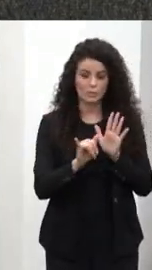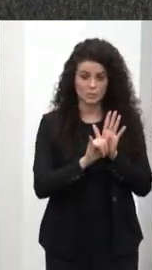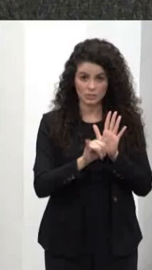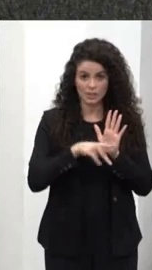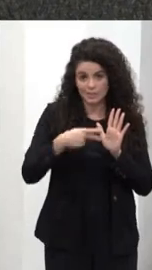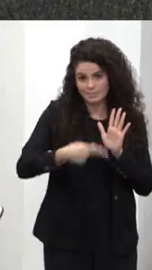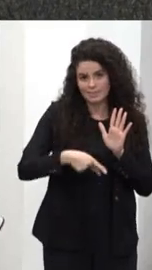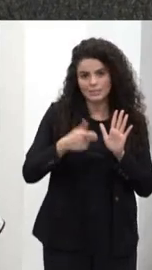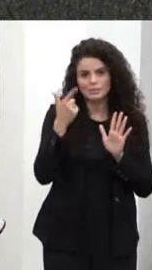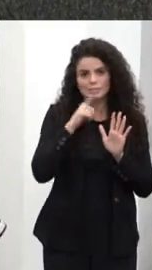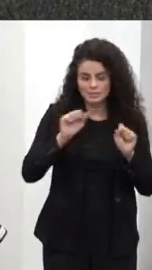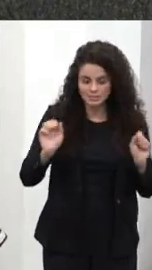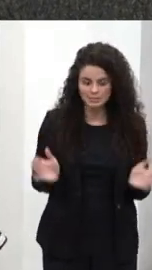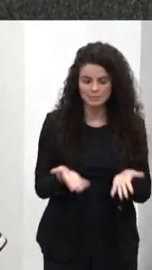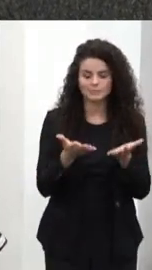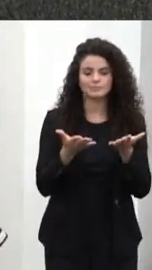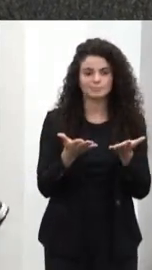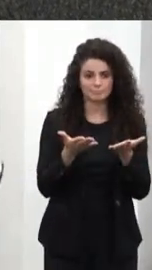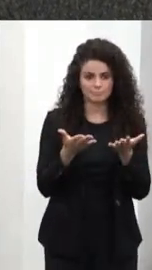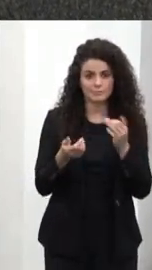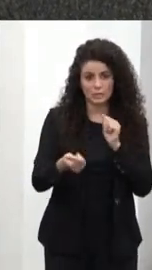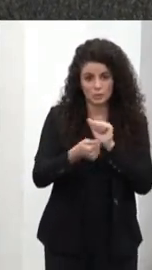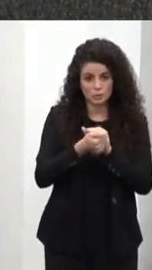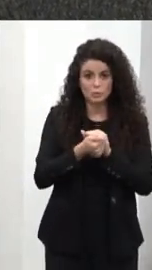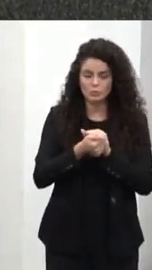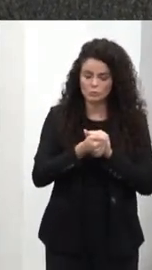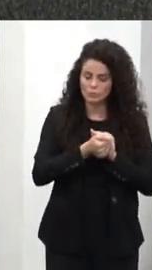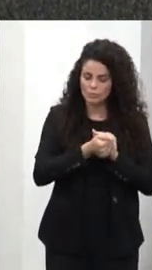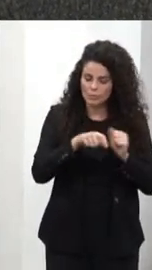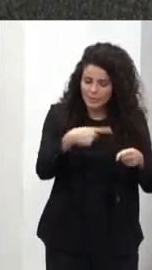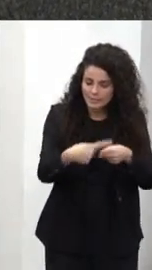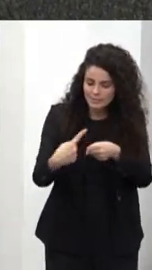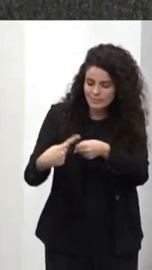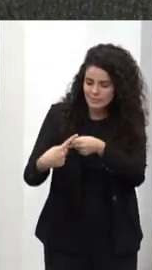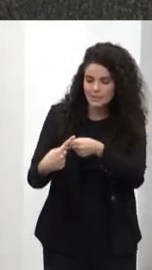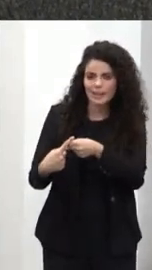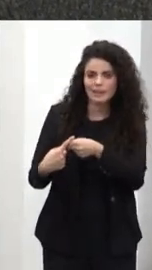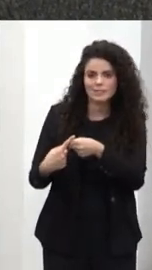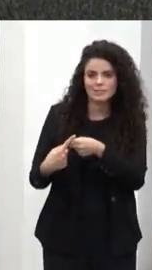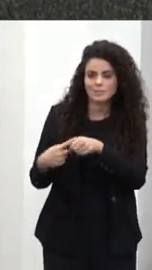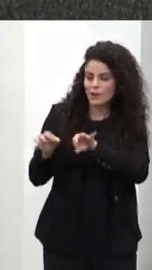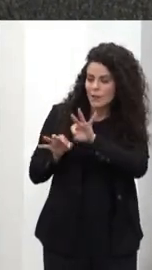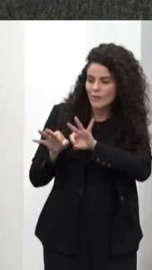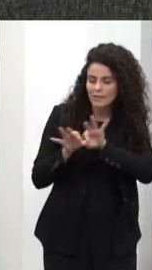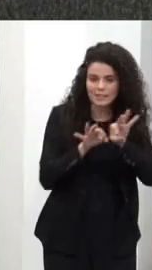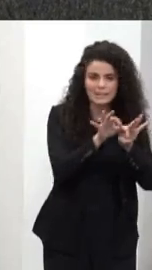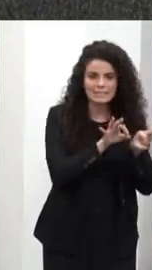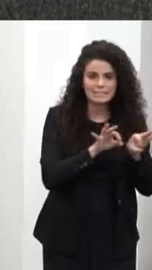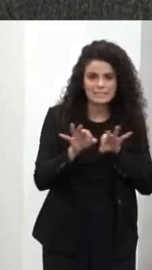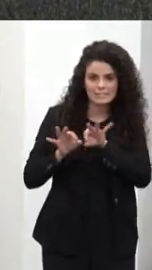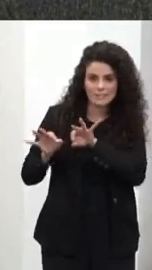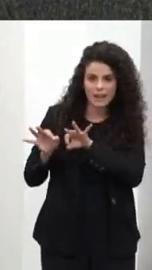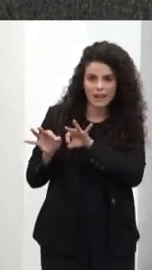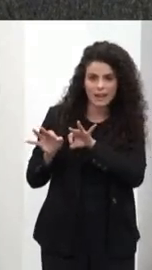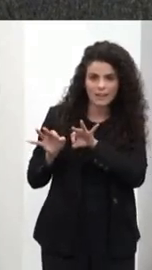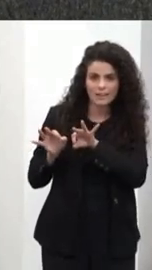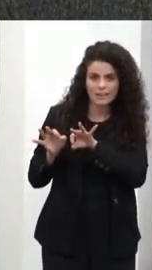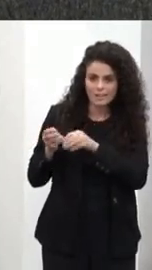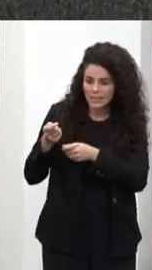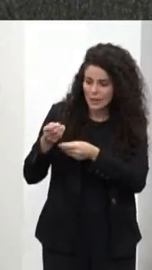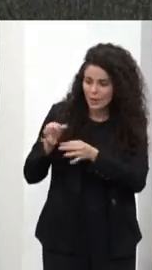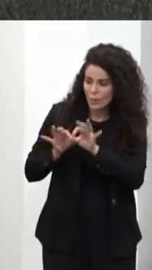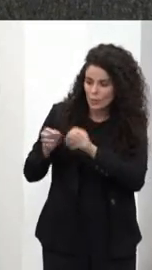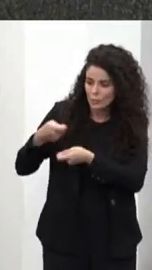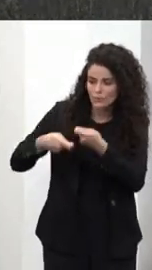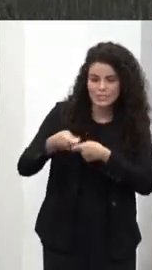Legislativa contribuir com os municípios para fazer a gestão desse recurso contribuir com a Fundação Catarinense cultura